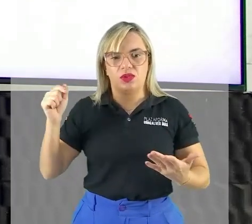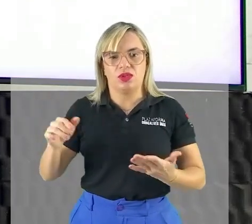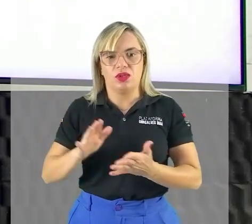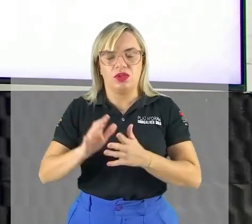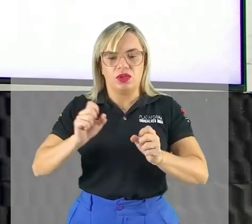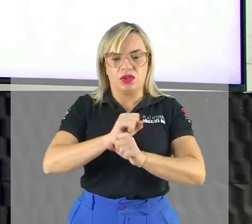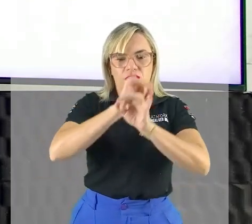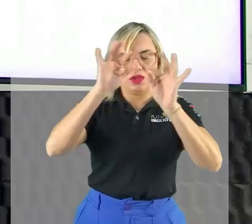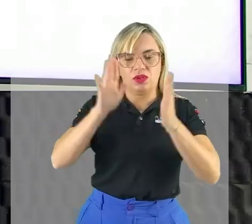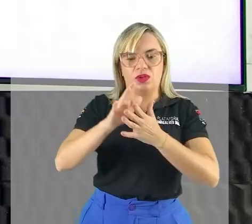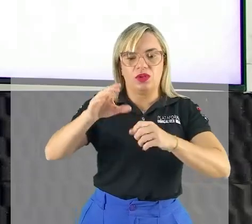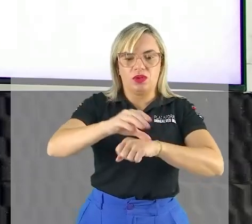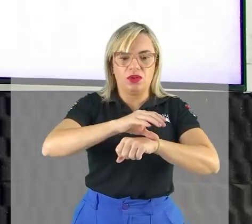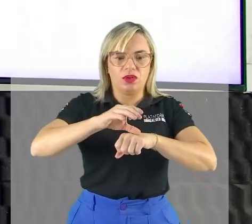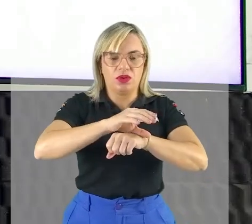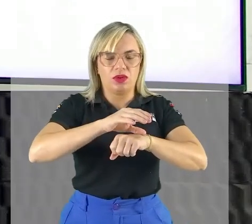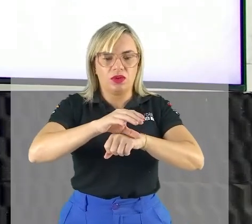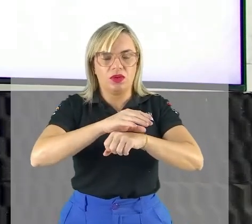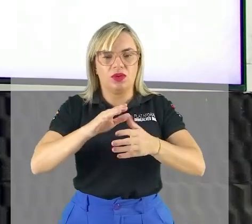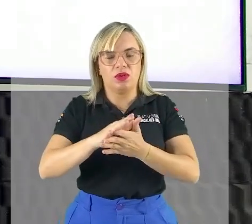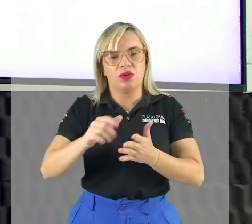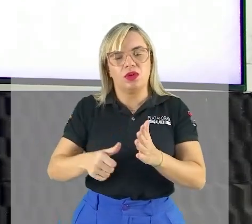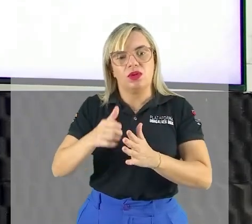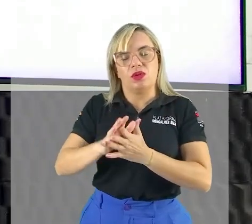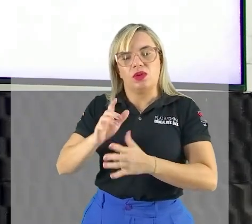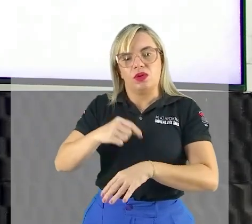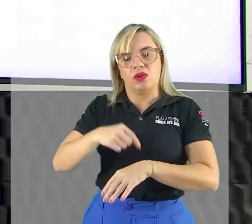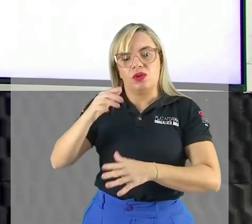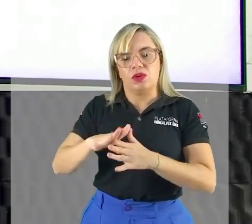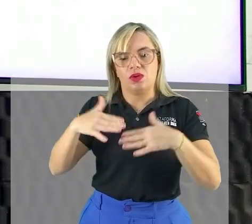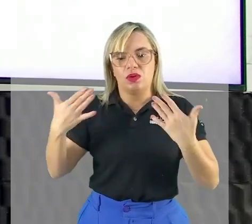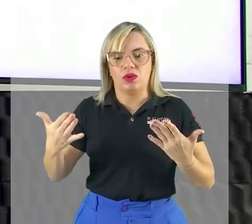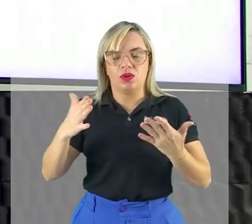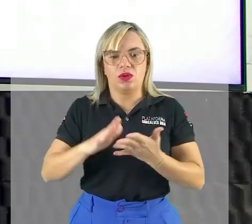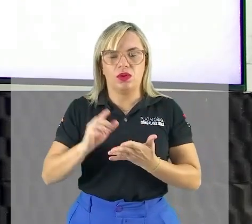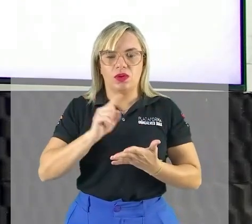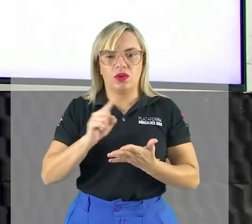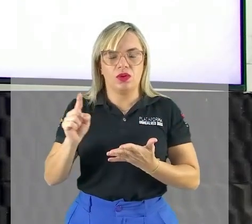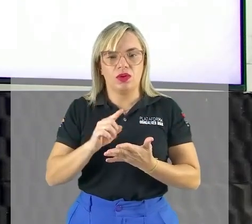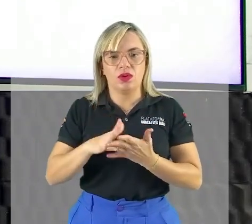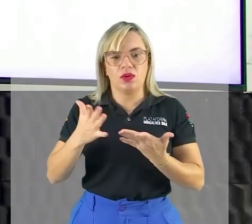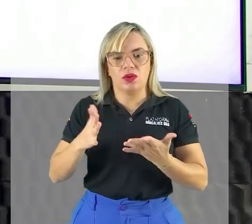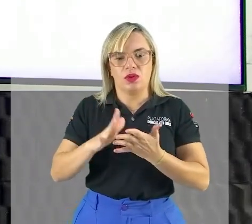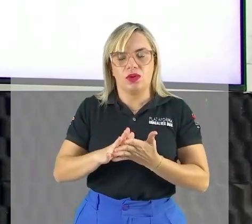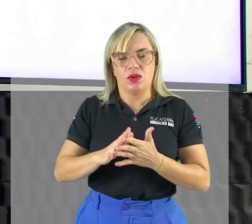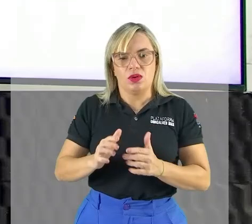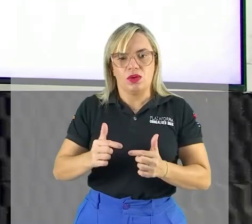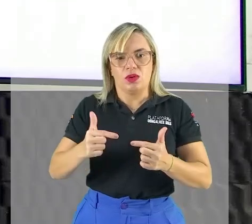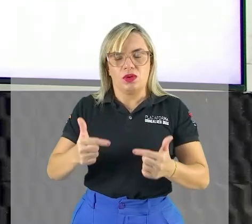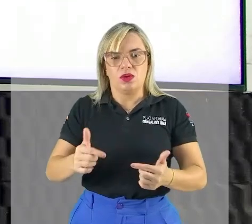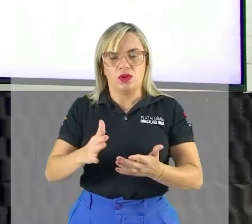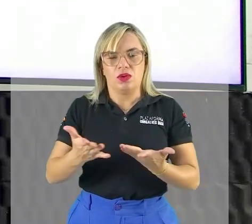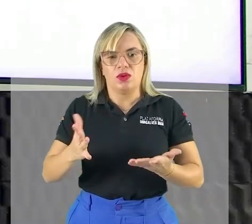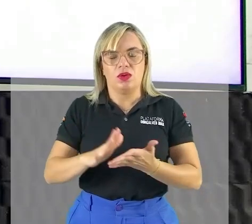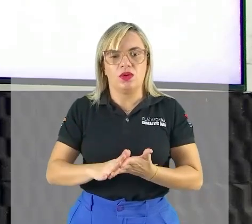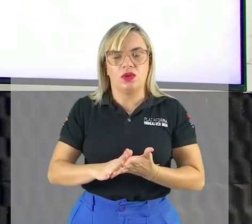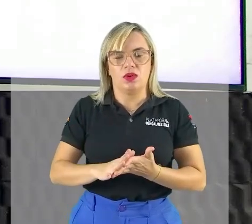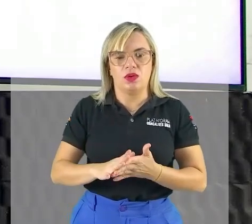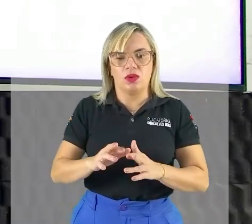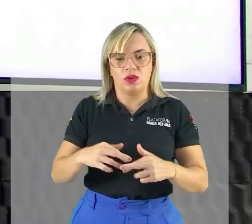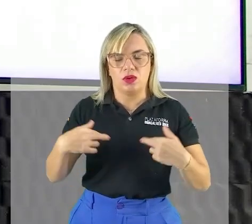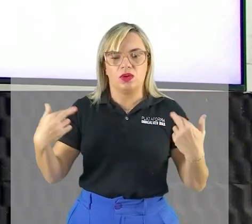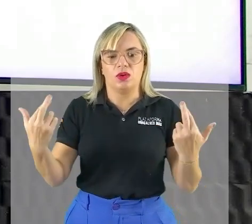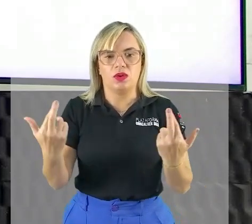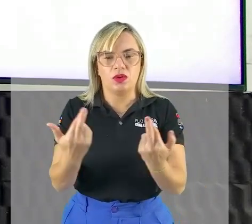Ficou claro dentro da Constituição né no primeiro momento saiu-se não não se colocou exatamente para tentar nos congressos que foram feitos